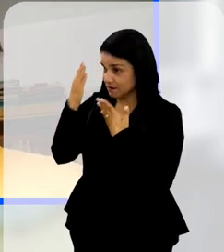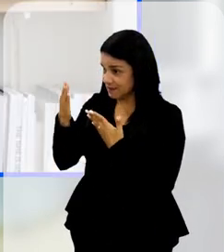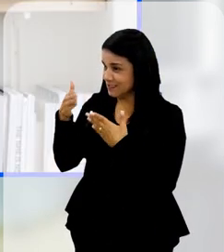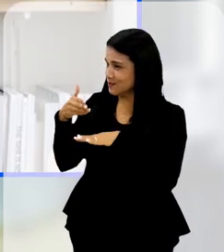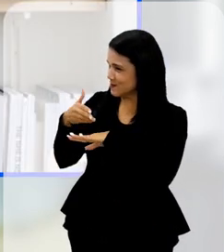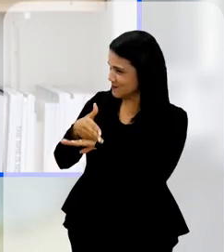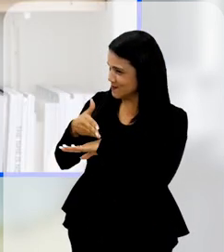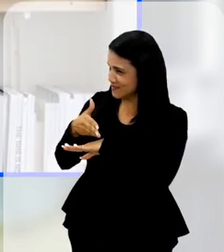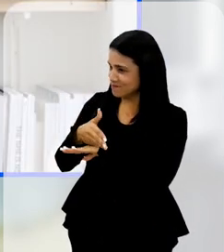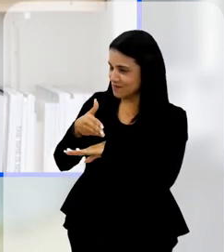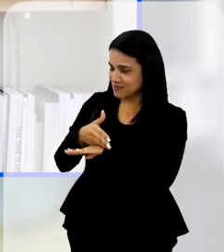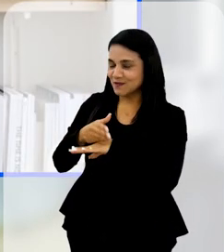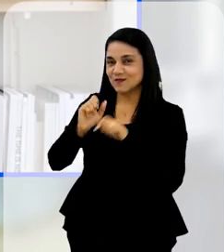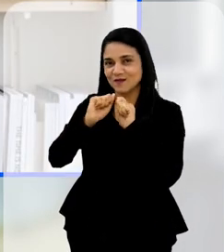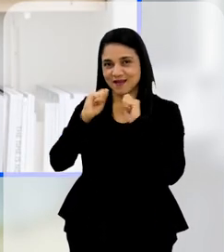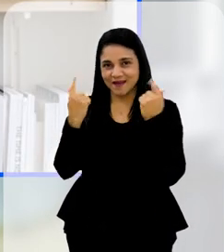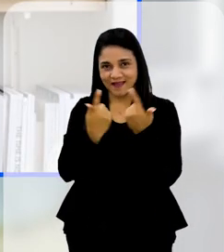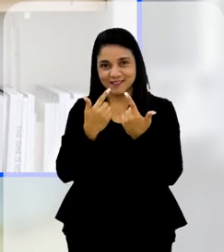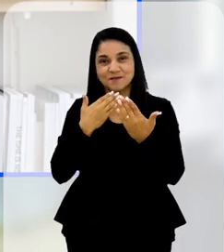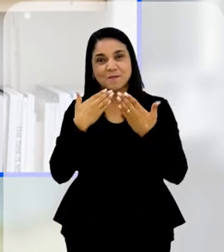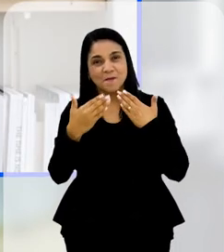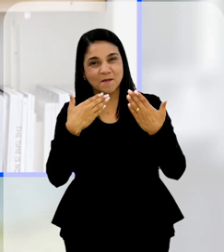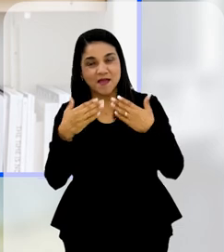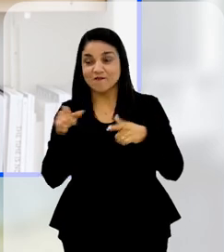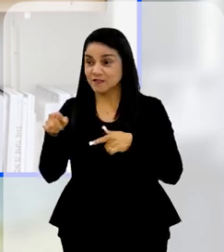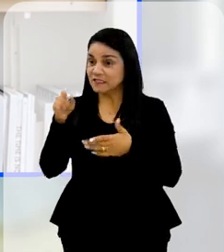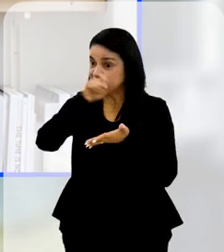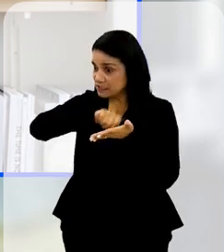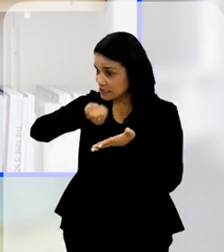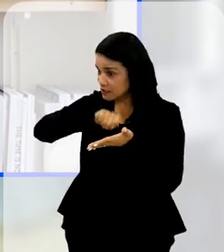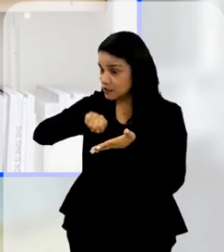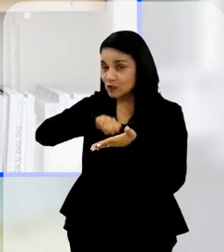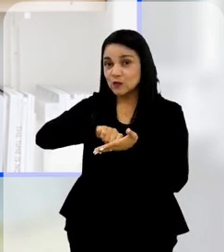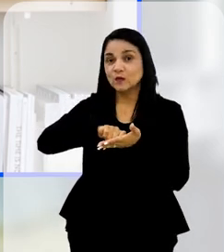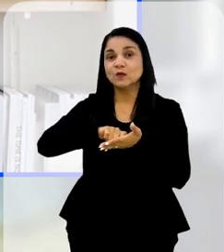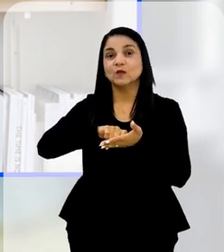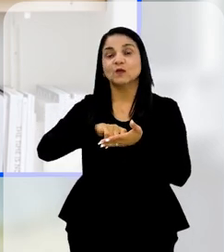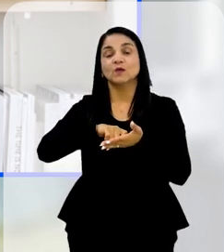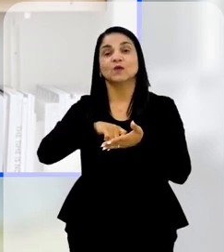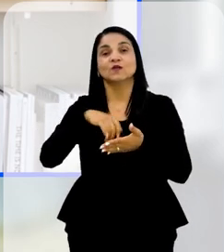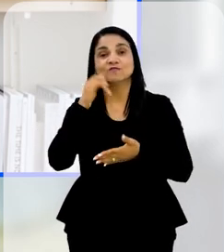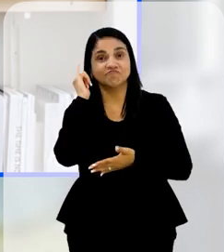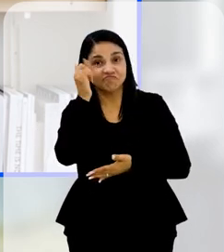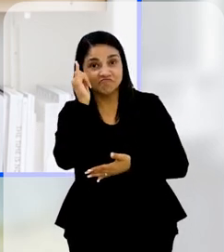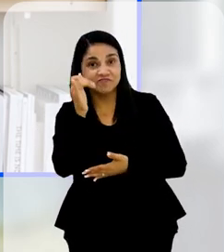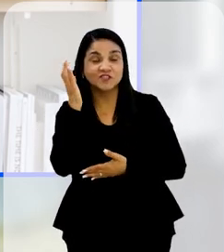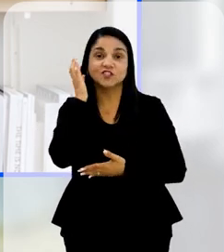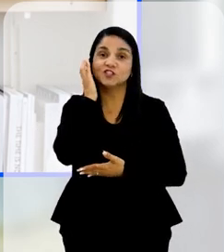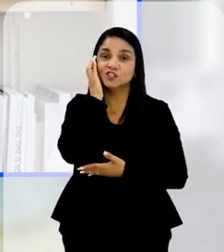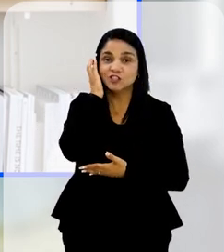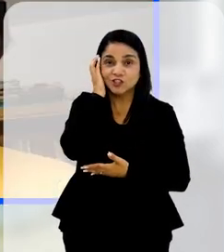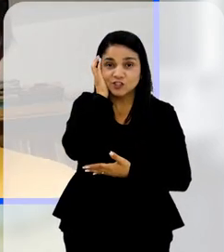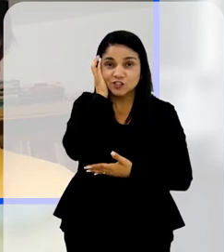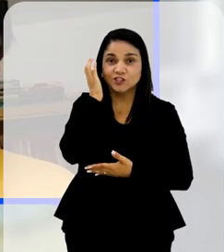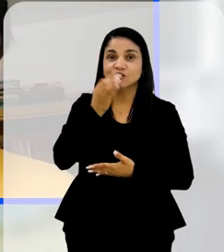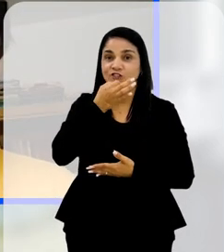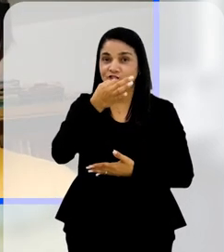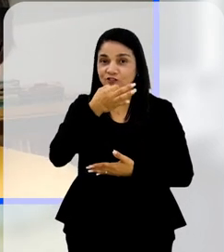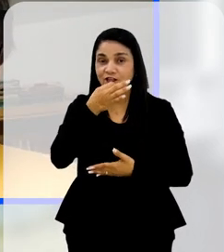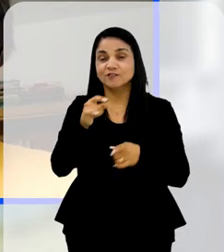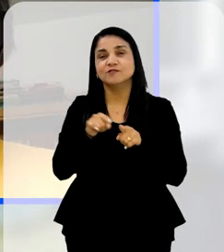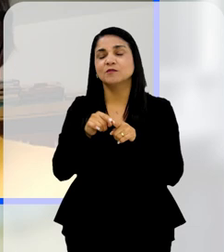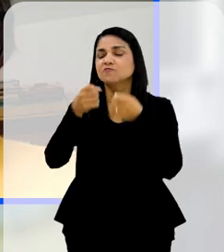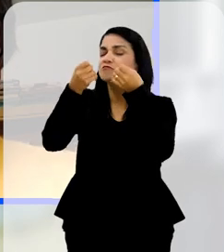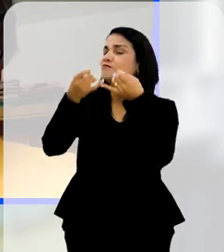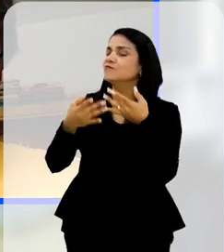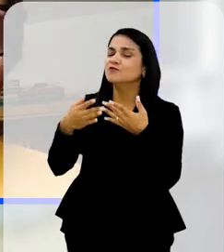Você é escritor, historiador, comentarista de rádio e conta um pouco aí da sua trajetória. Bom.